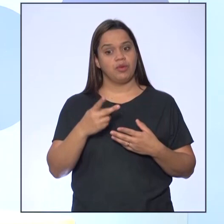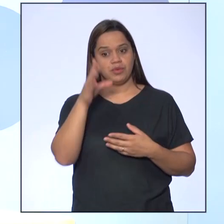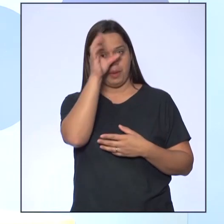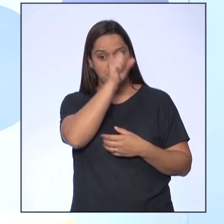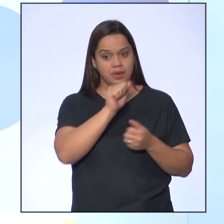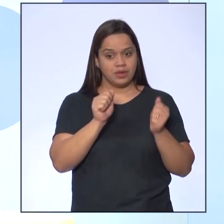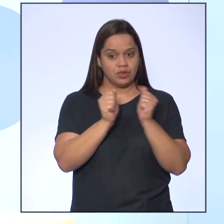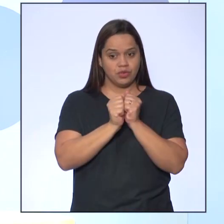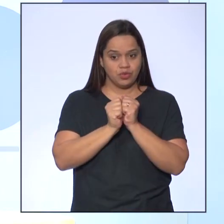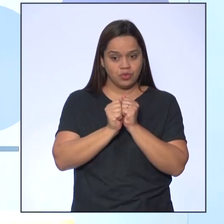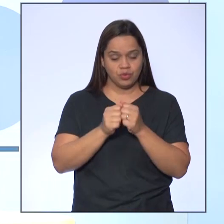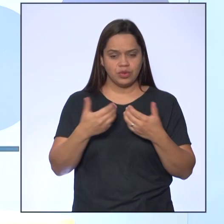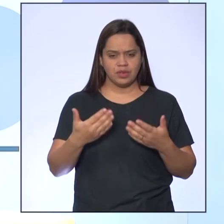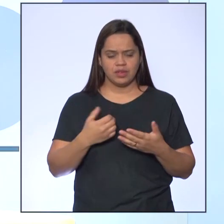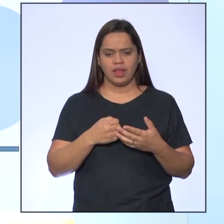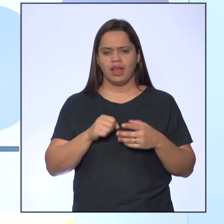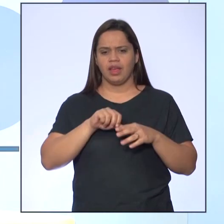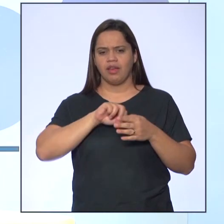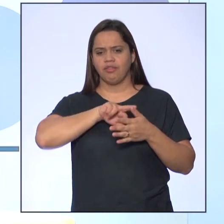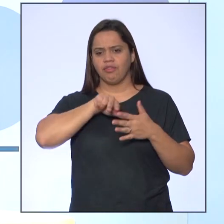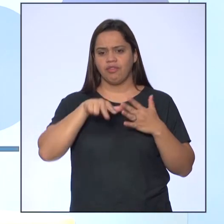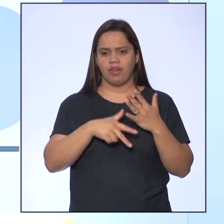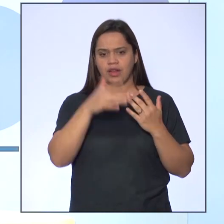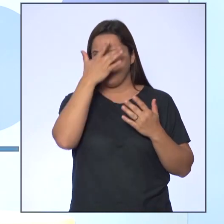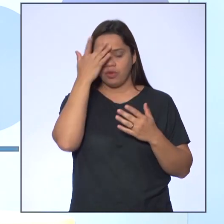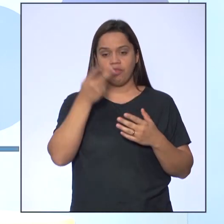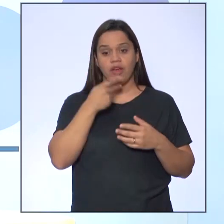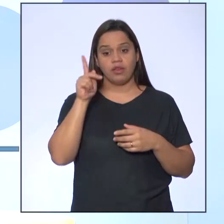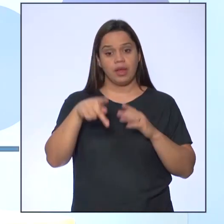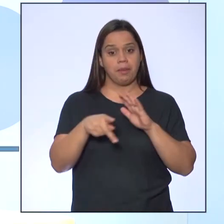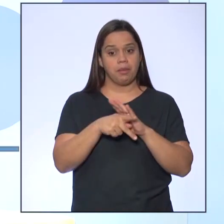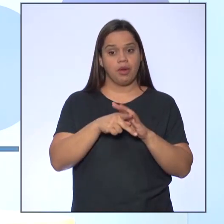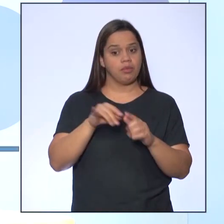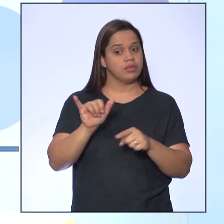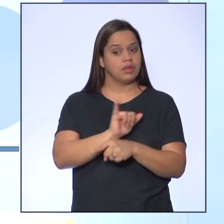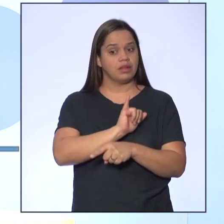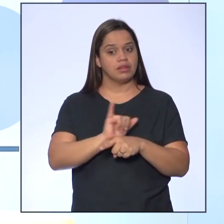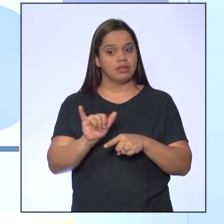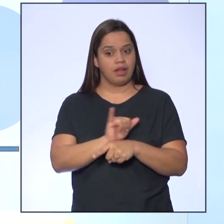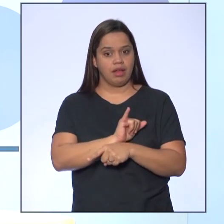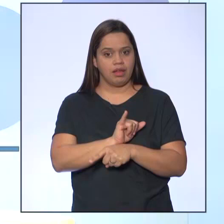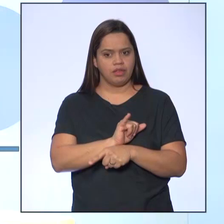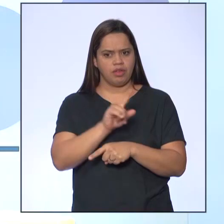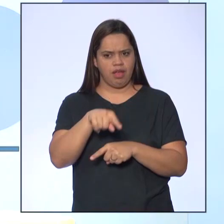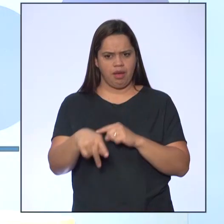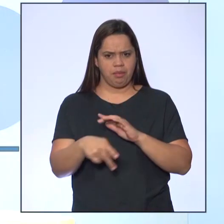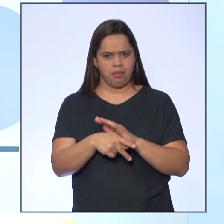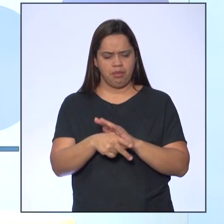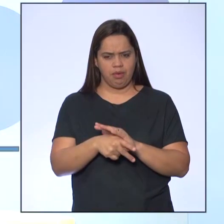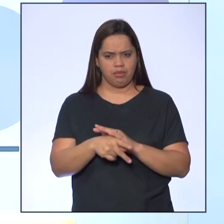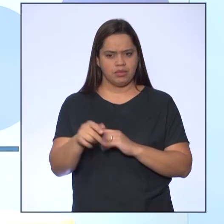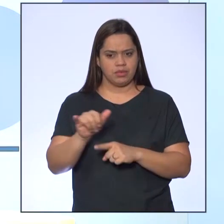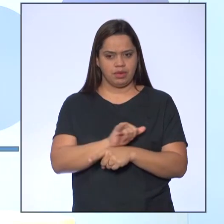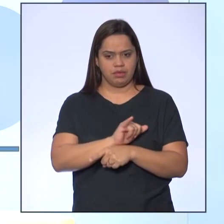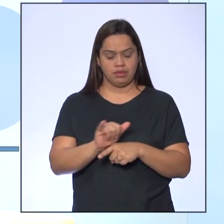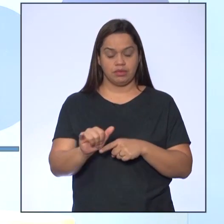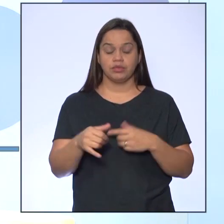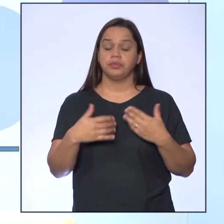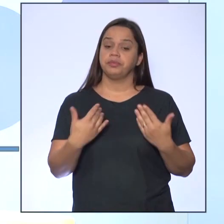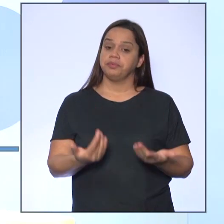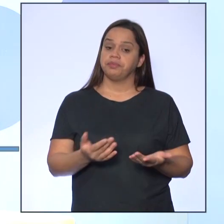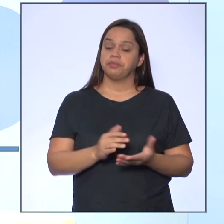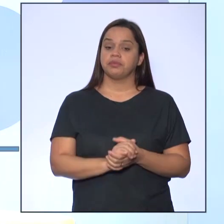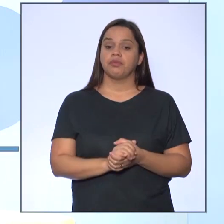E tem várias pessoas falando que é a estratégia, né? Que serve para estratégia, a técnica, né?